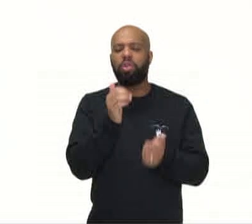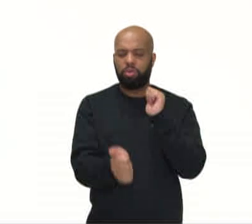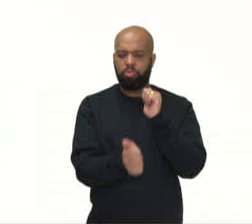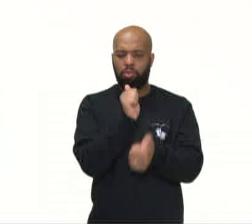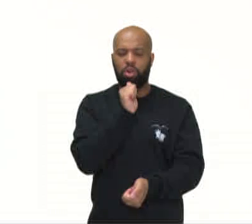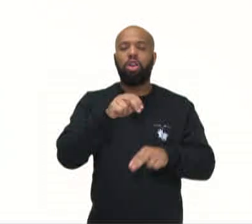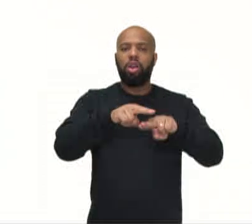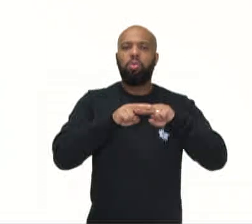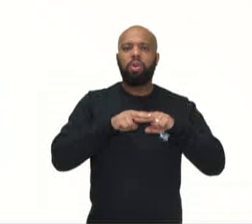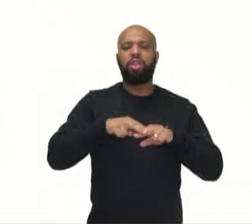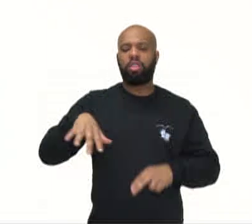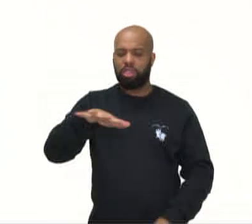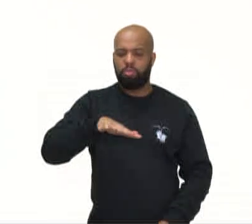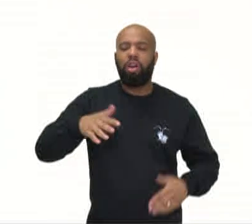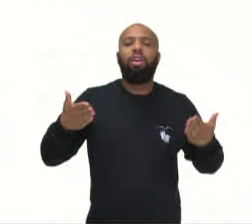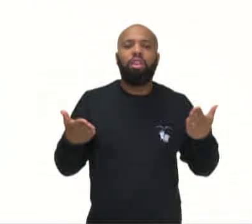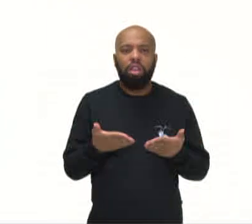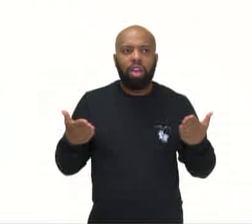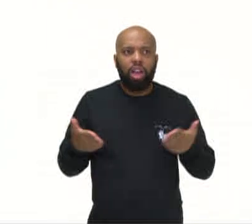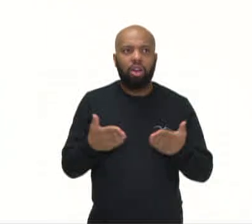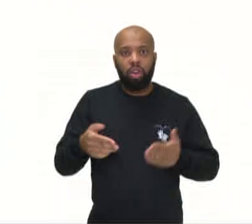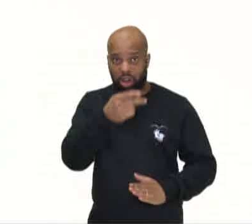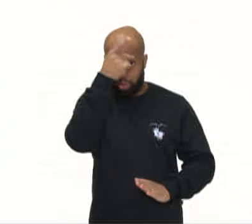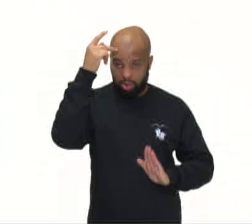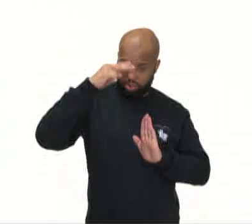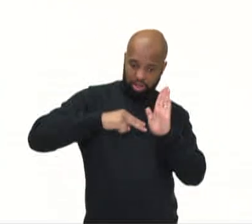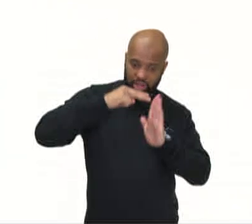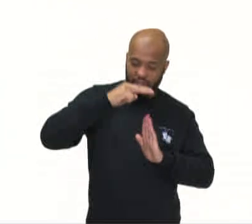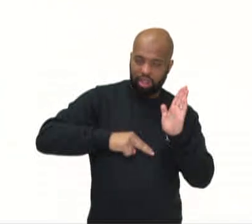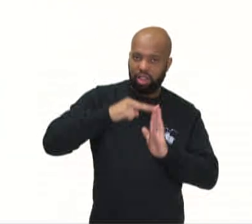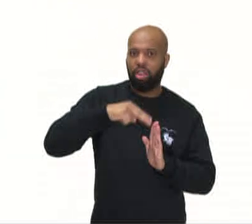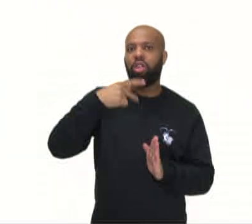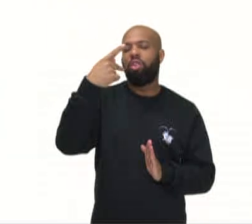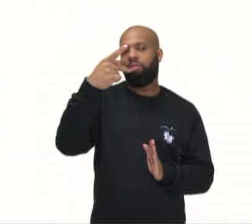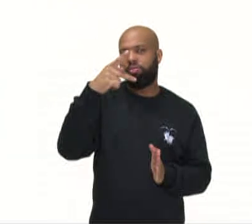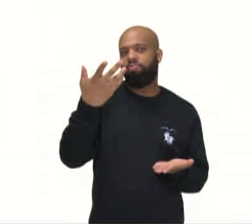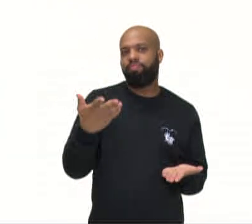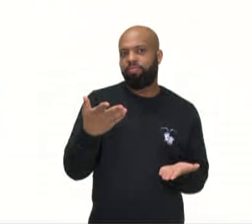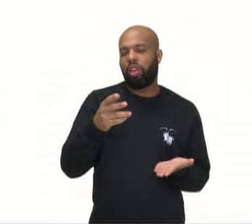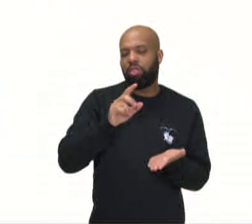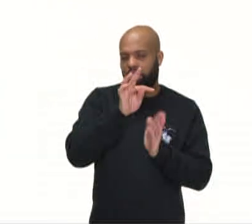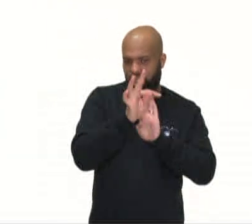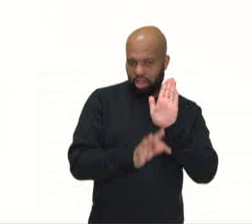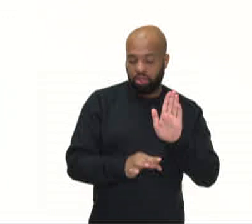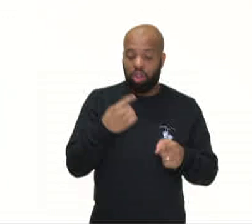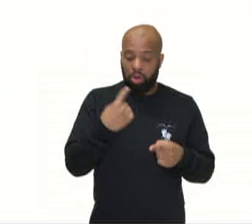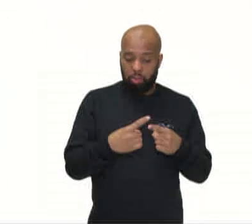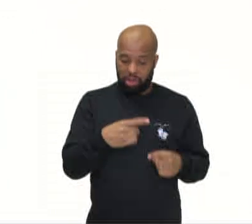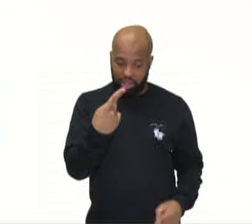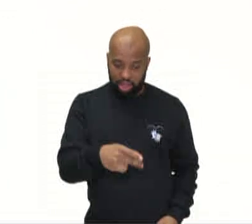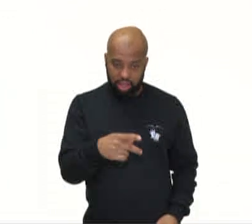pelo espaço destinado aos leitores, pois aqui nossas